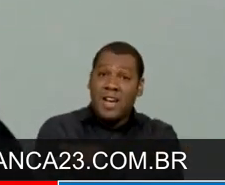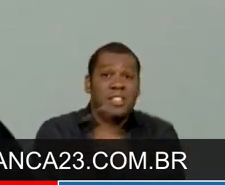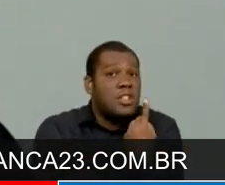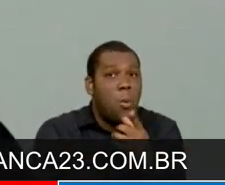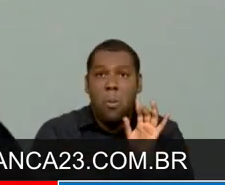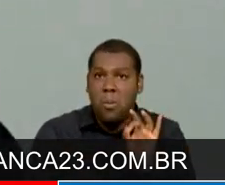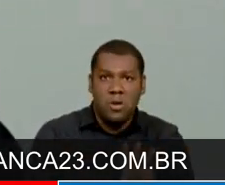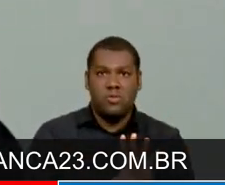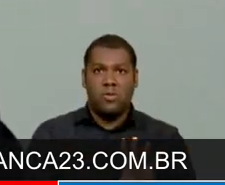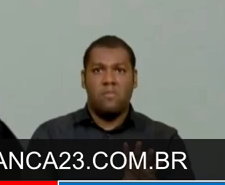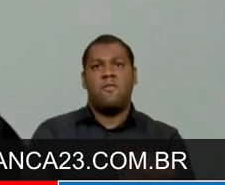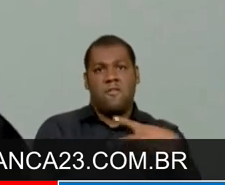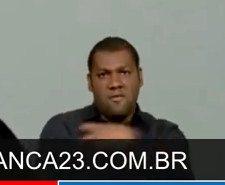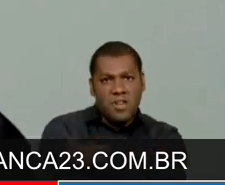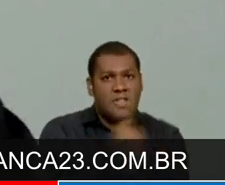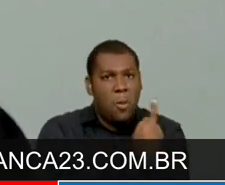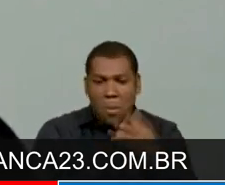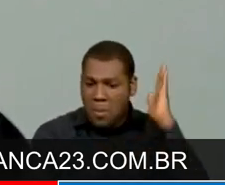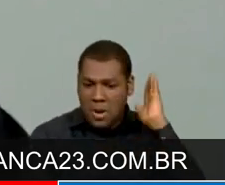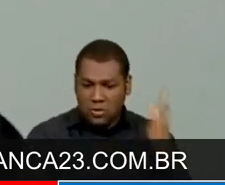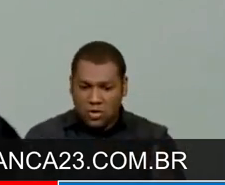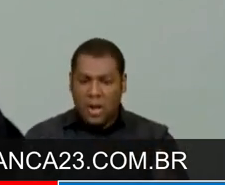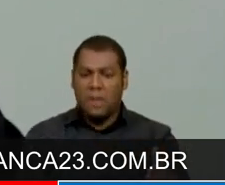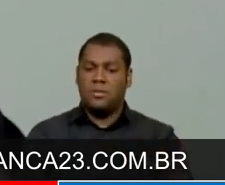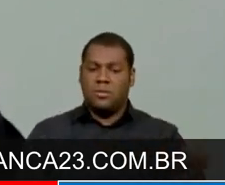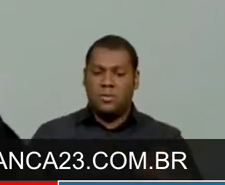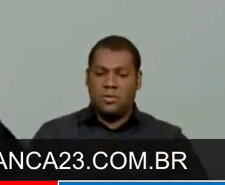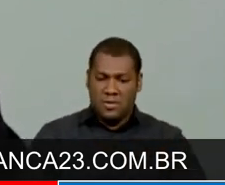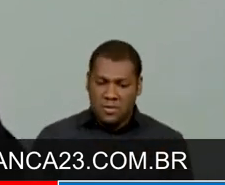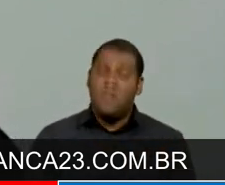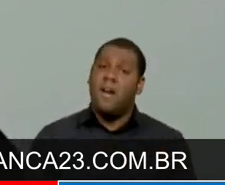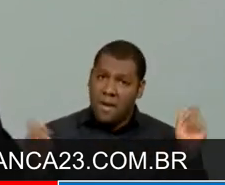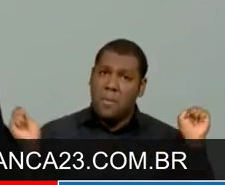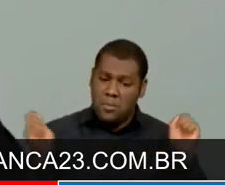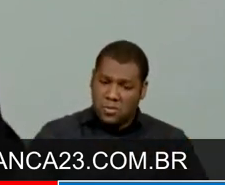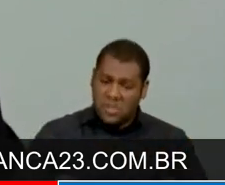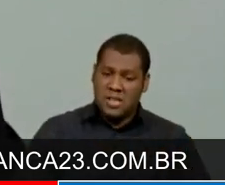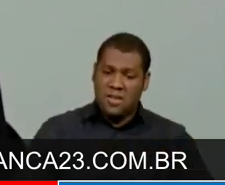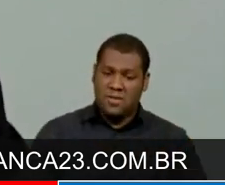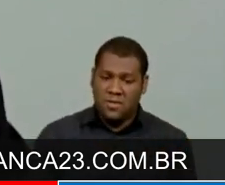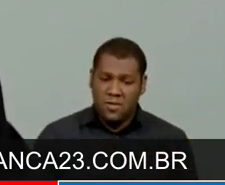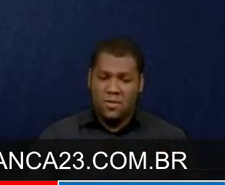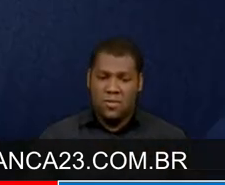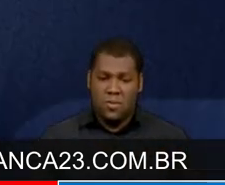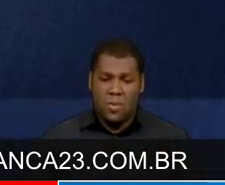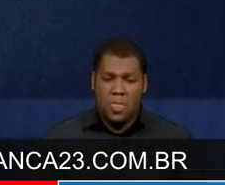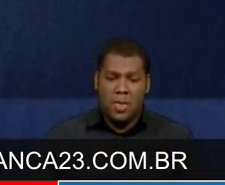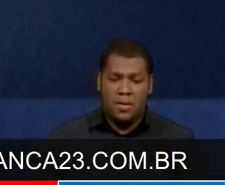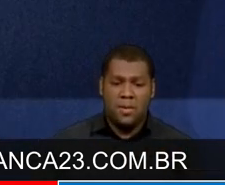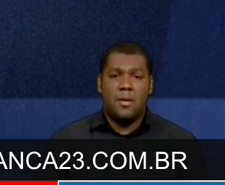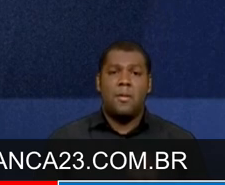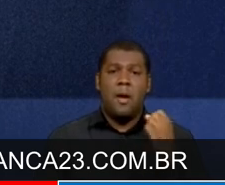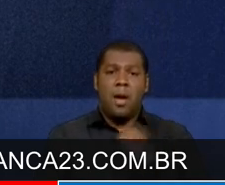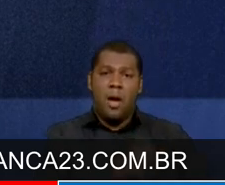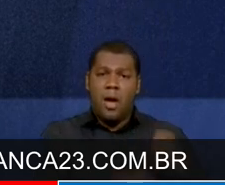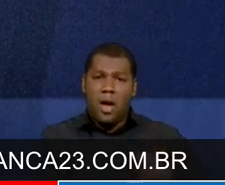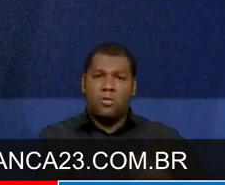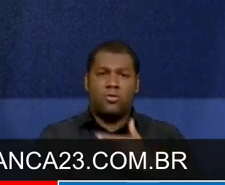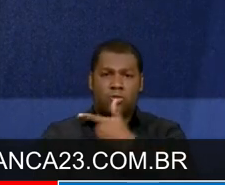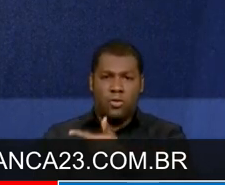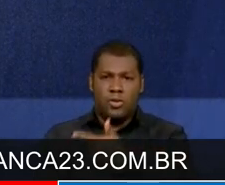basta uma dose apenas e a pessoa já está vacinada e não precisa voltar para se vacinar. Em